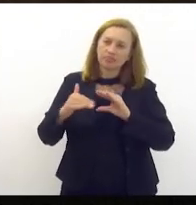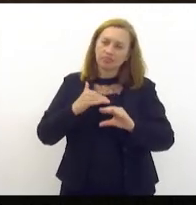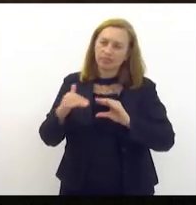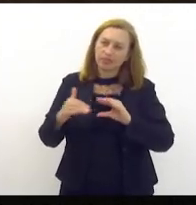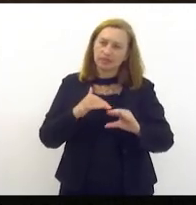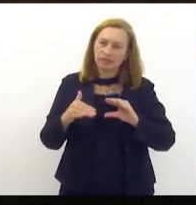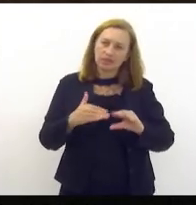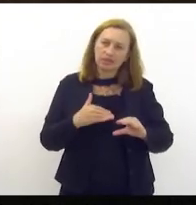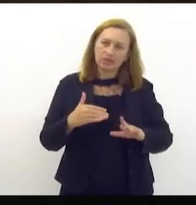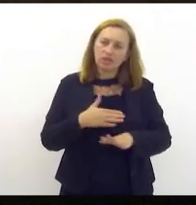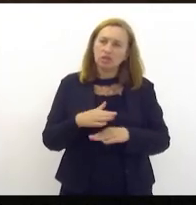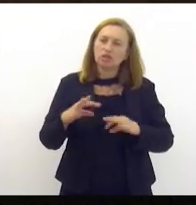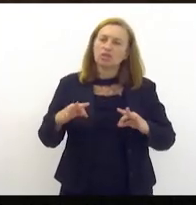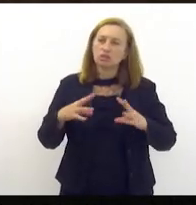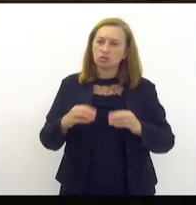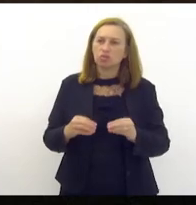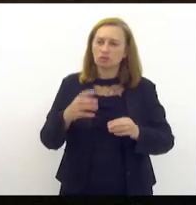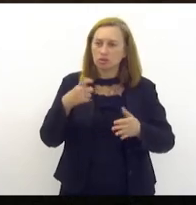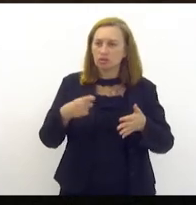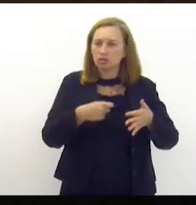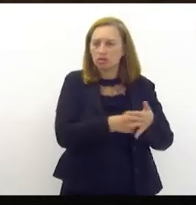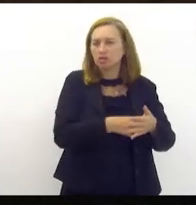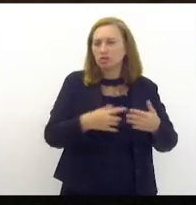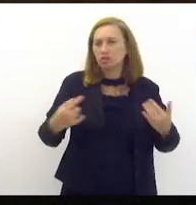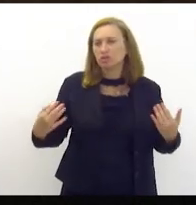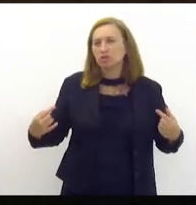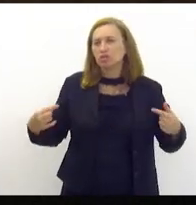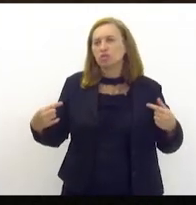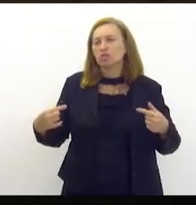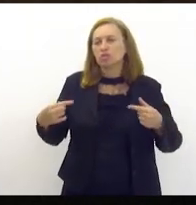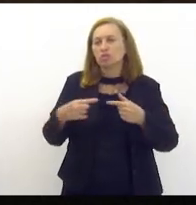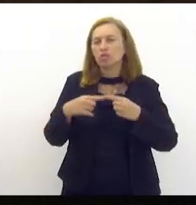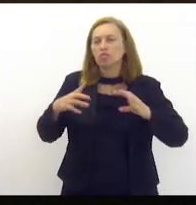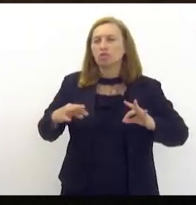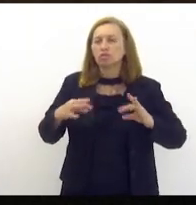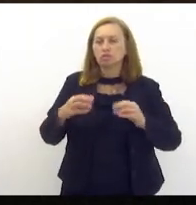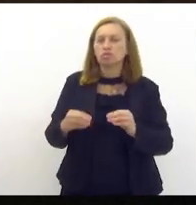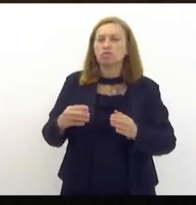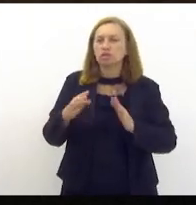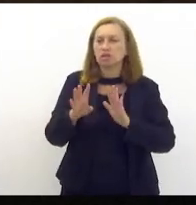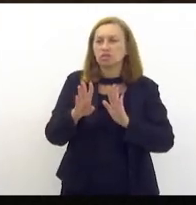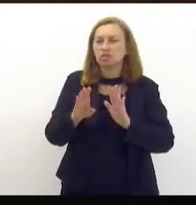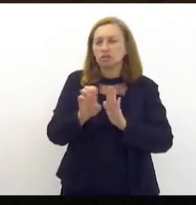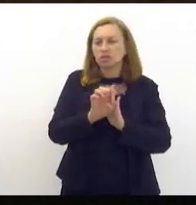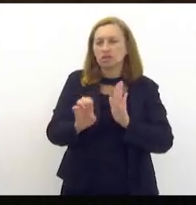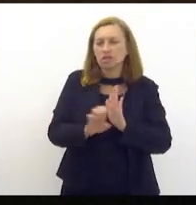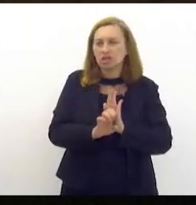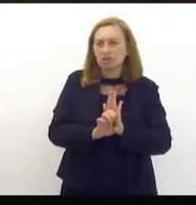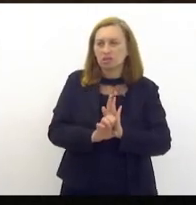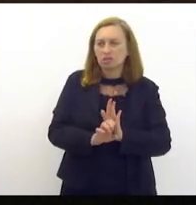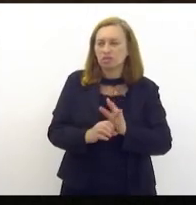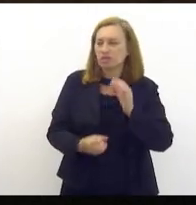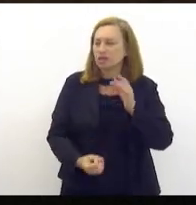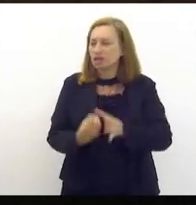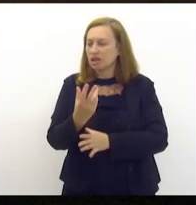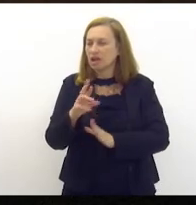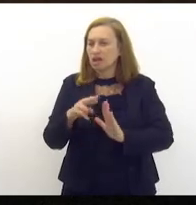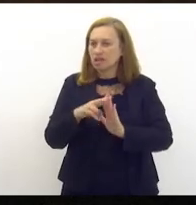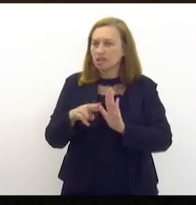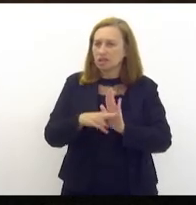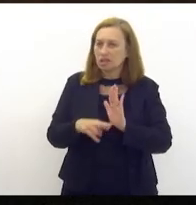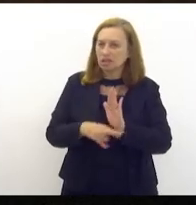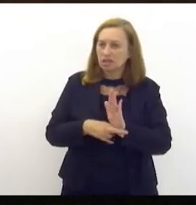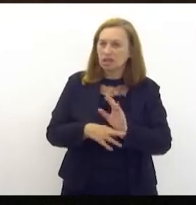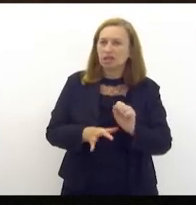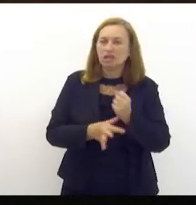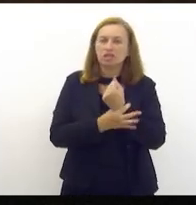né, em tudo que nós denunciamos, vai de encontro ao que está constando no estatuto, que o estatuto vai fazer, vai criar as regras, né, que os